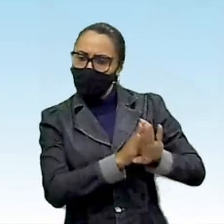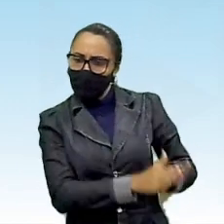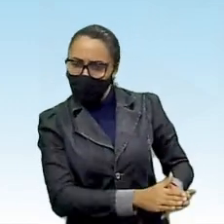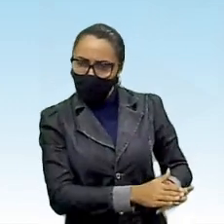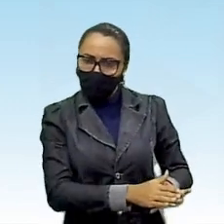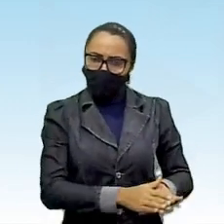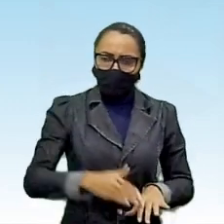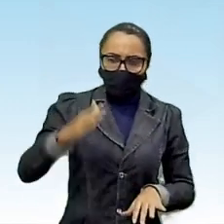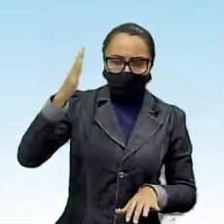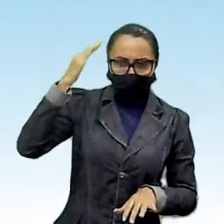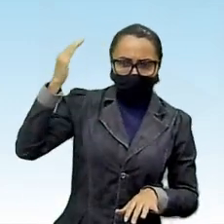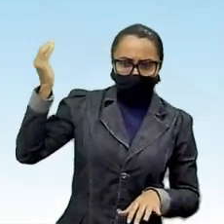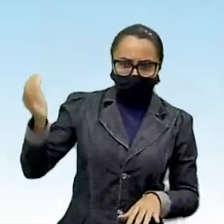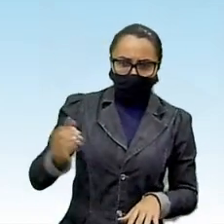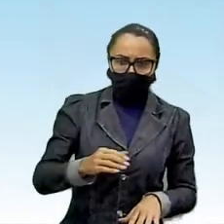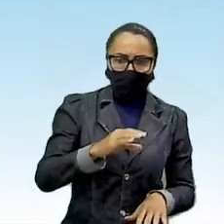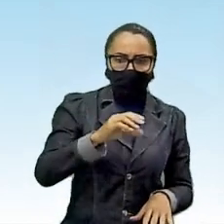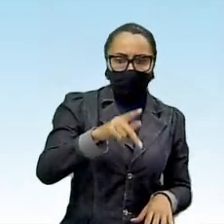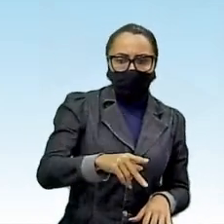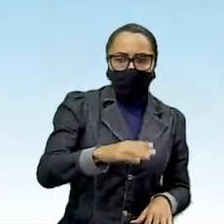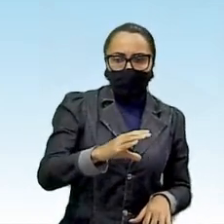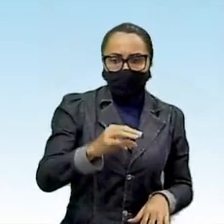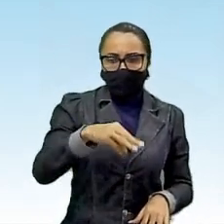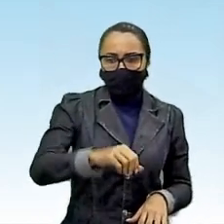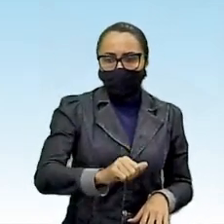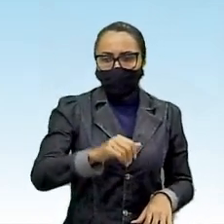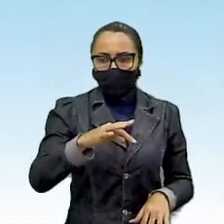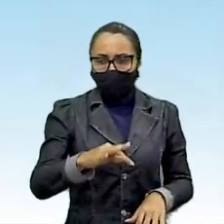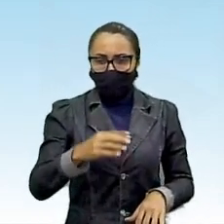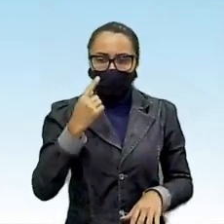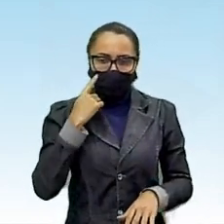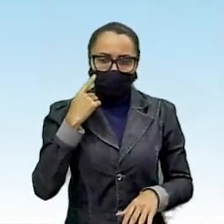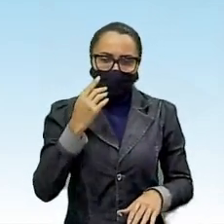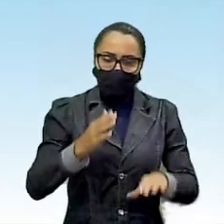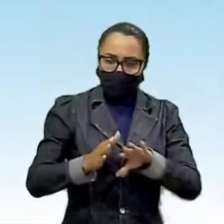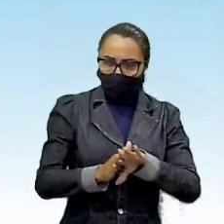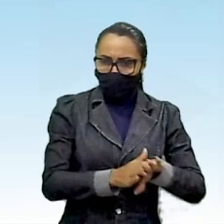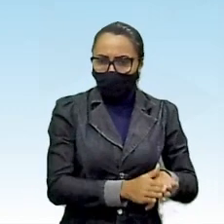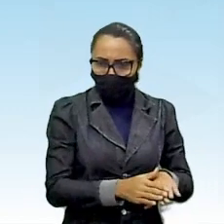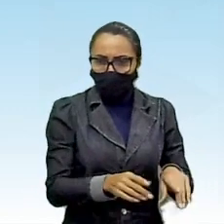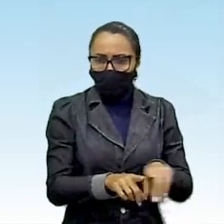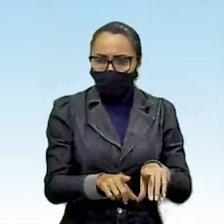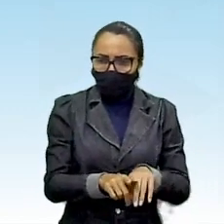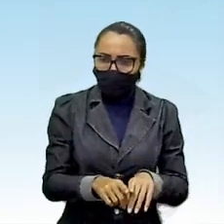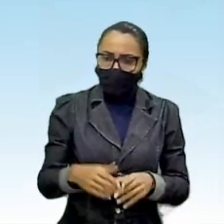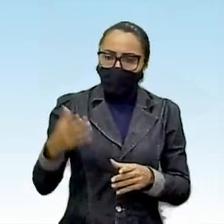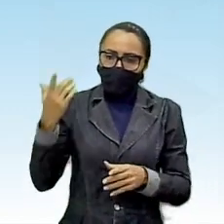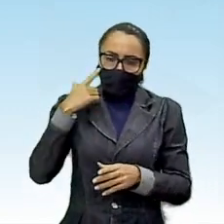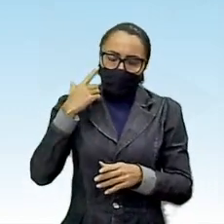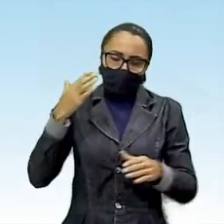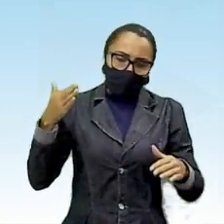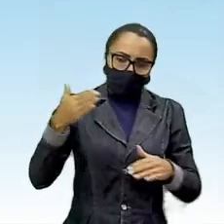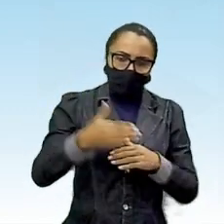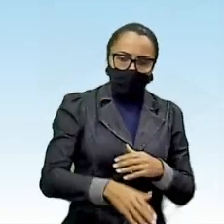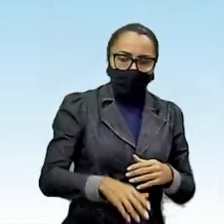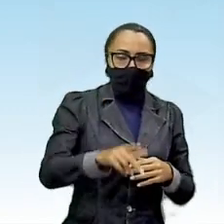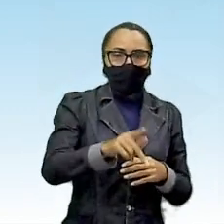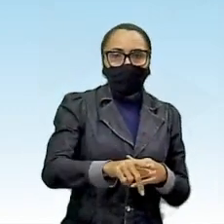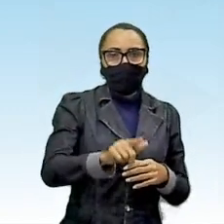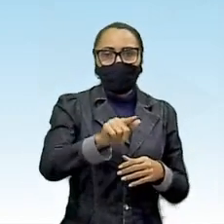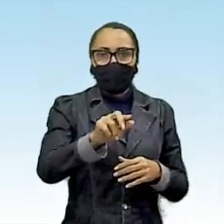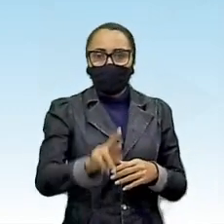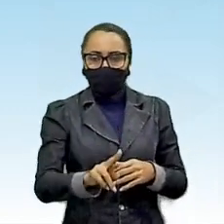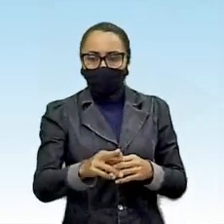famoso PCMAT, né, o Programa de Condições e Meio Ambiente de Trabalho na Indústria da Construção, e entrou em cena o